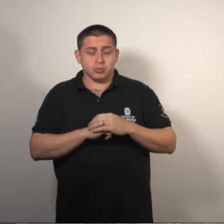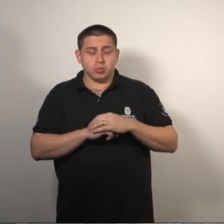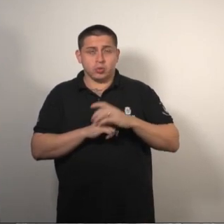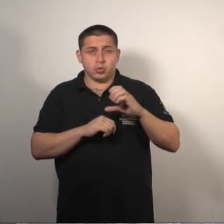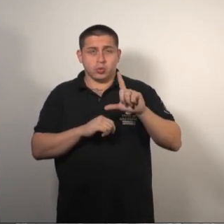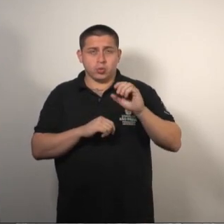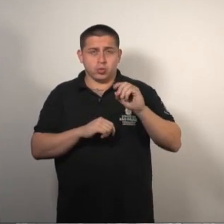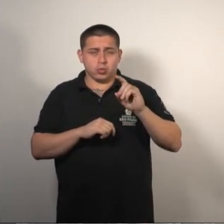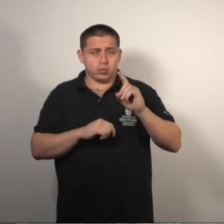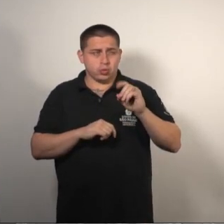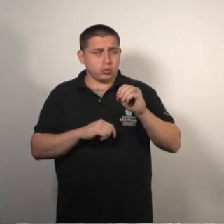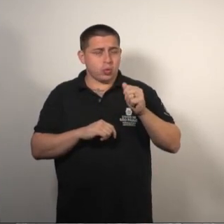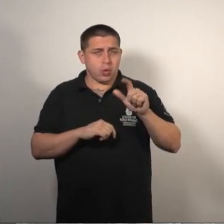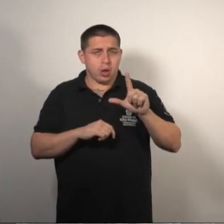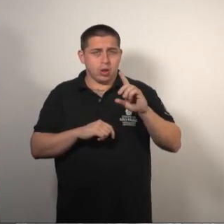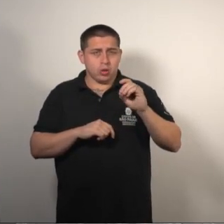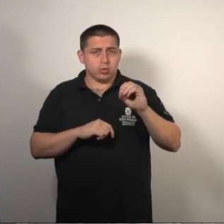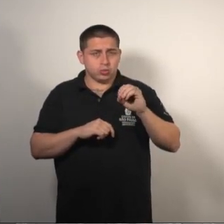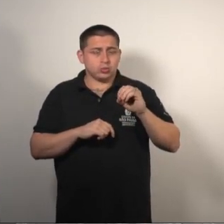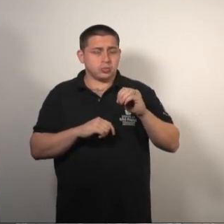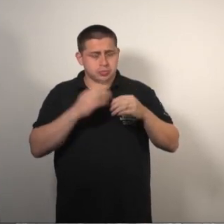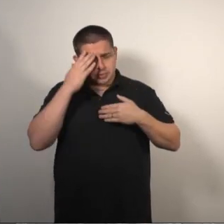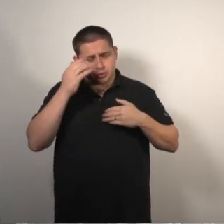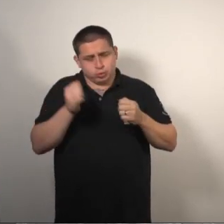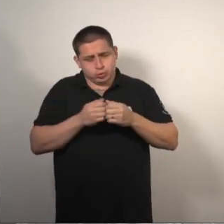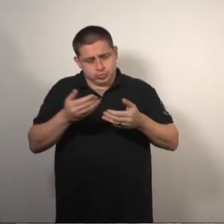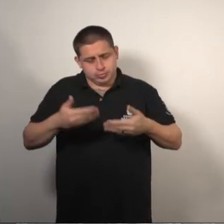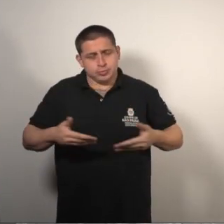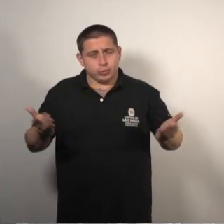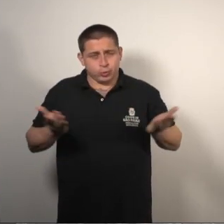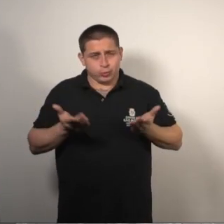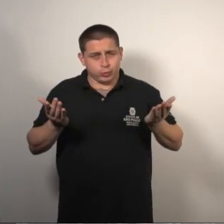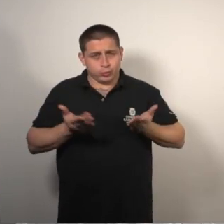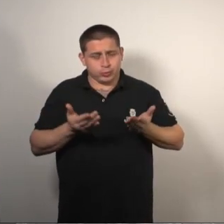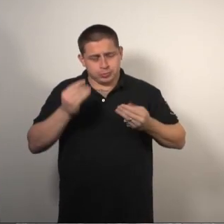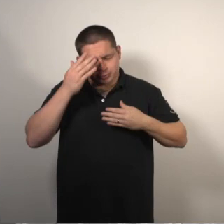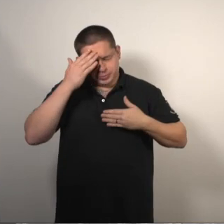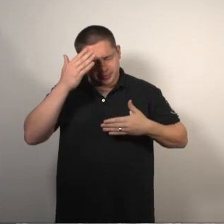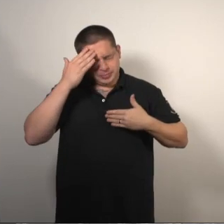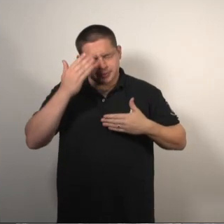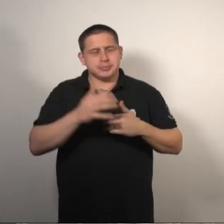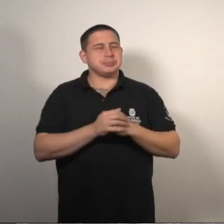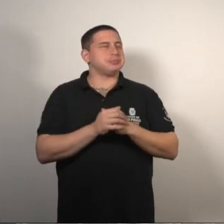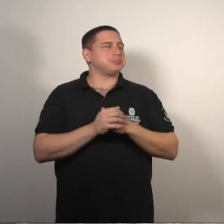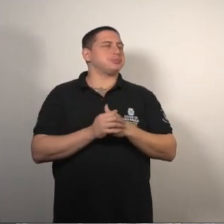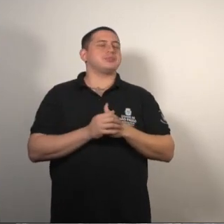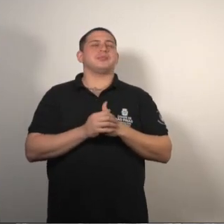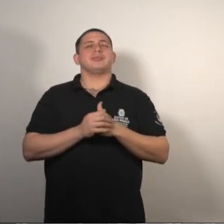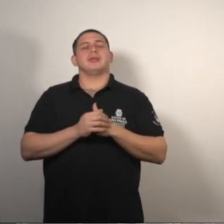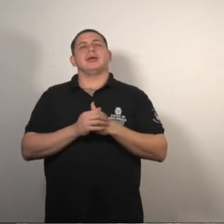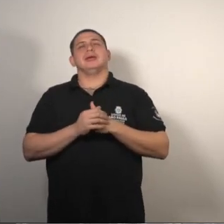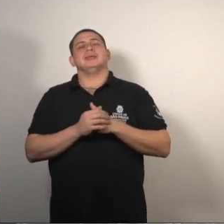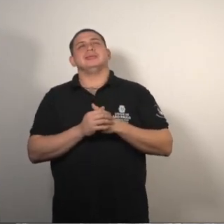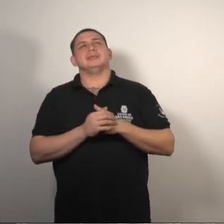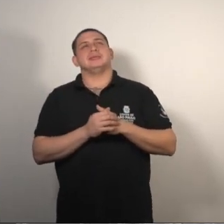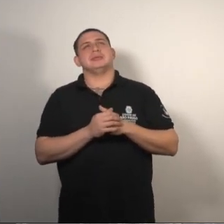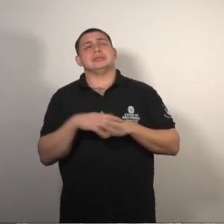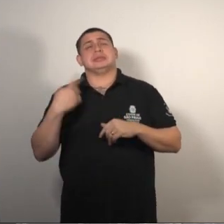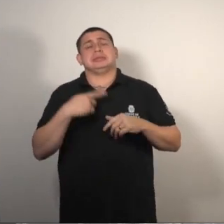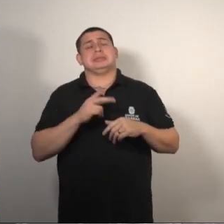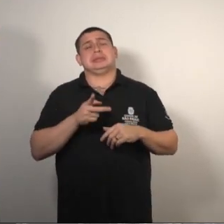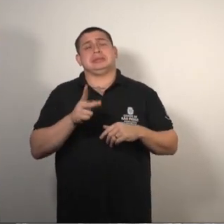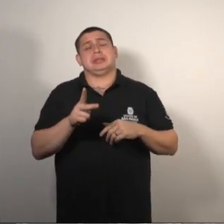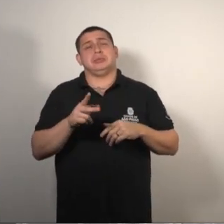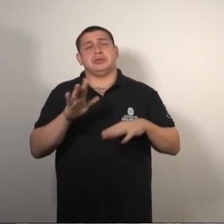Clodoaldo Pelicione. Obrigado, Clodoaldo. Também agradecer aí pelo aceite do convite, né? A gente senta, às vezes,